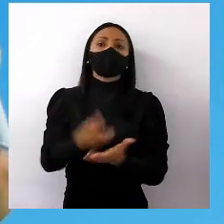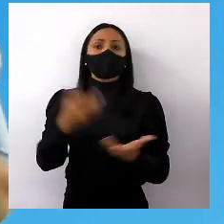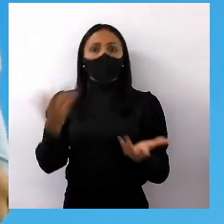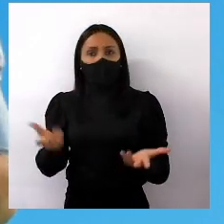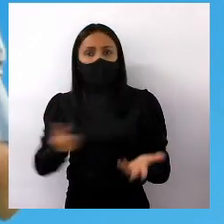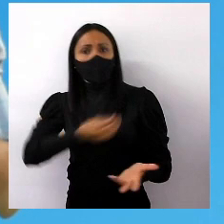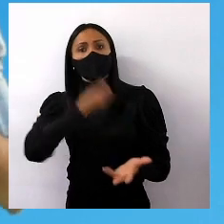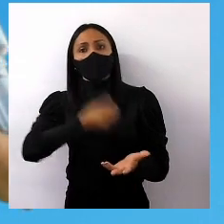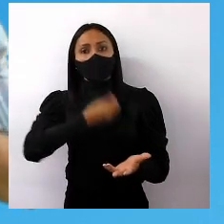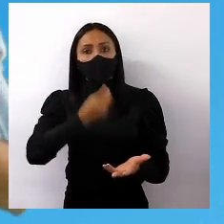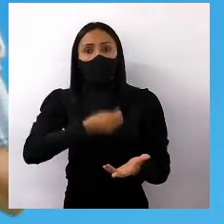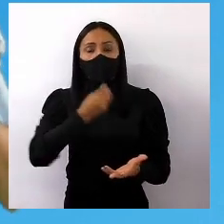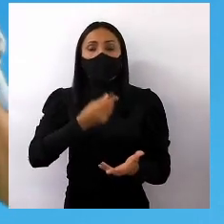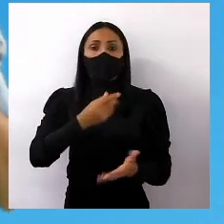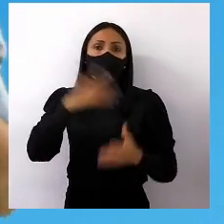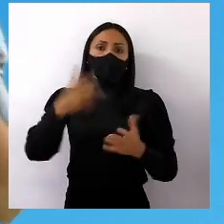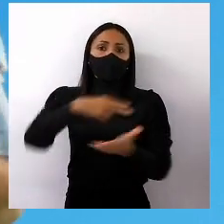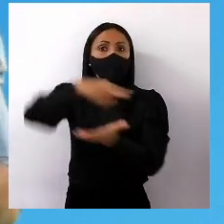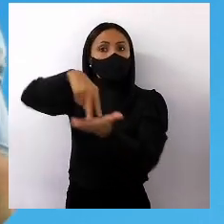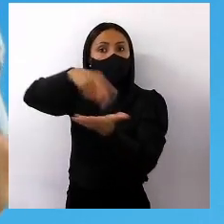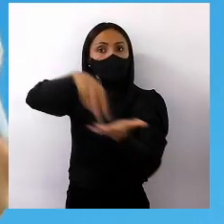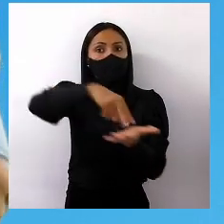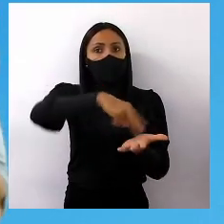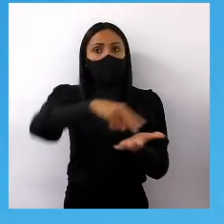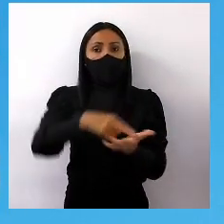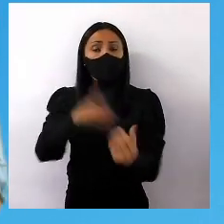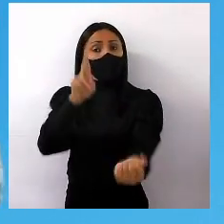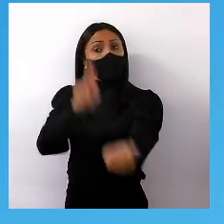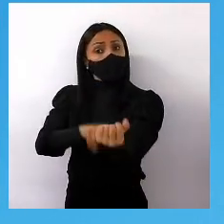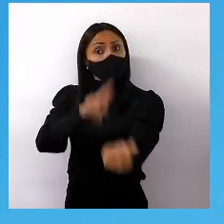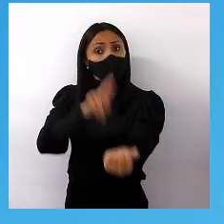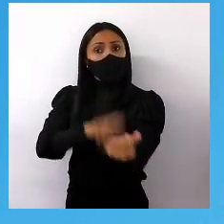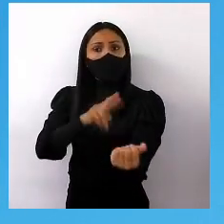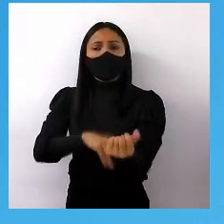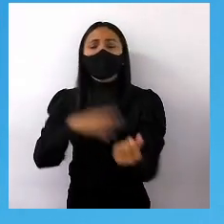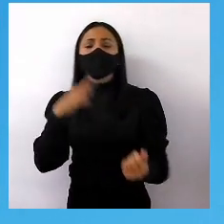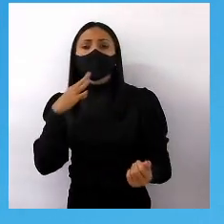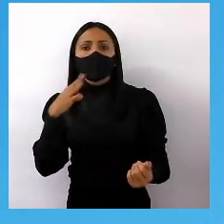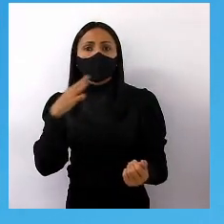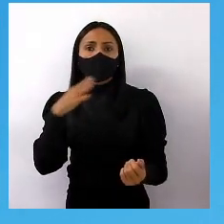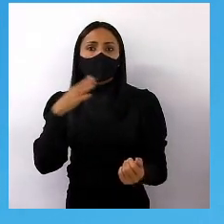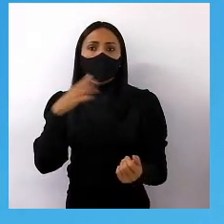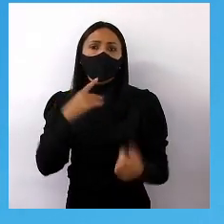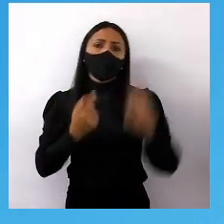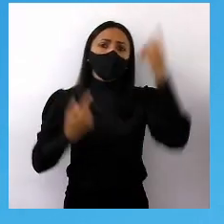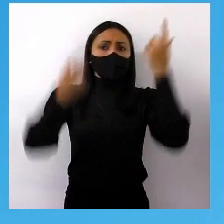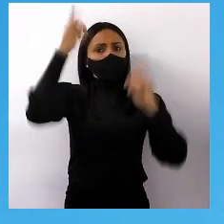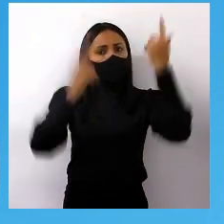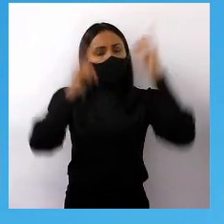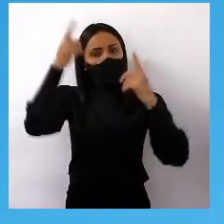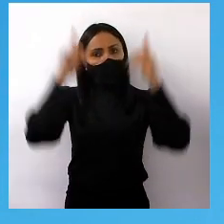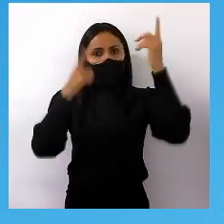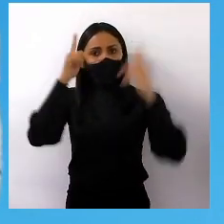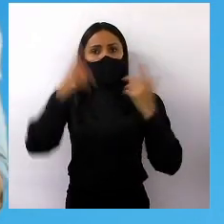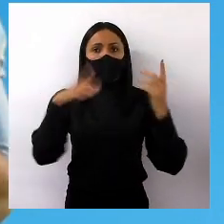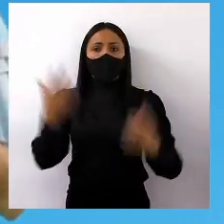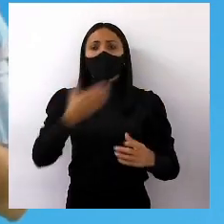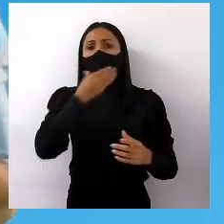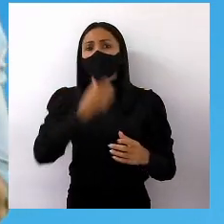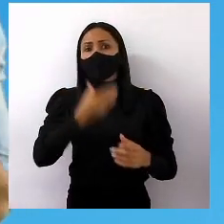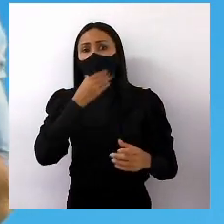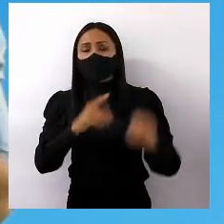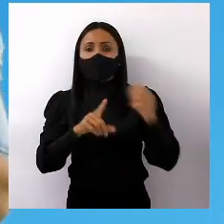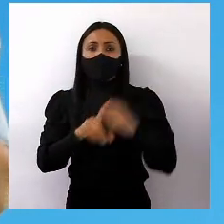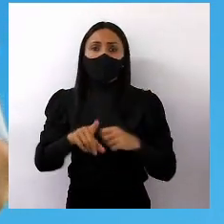das nossas danças, dos nossos ritmos mais conhecidos, do nosso carnaval, do ciclo junino, ciclo carnavalesco,